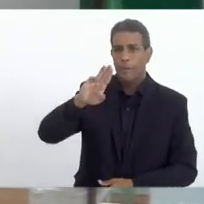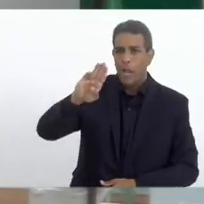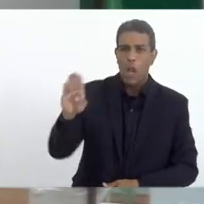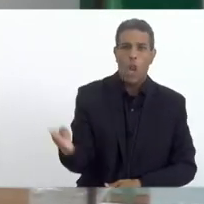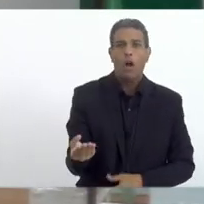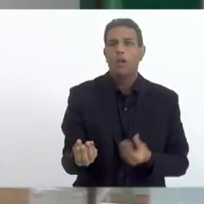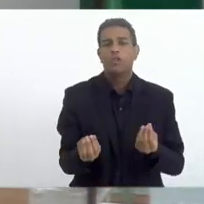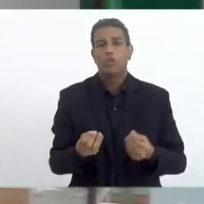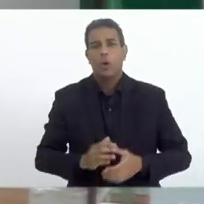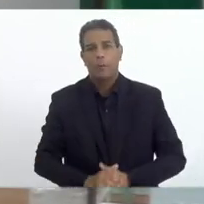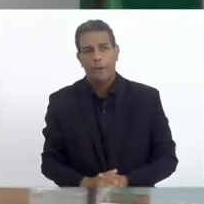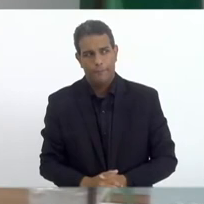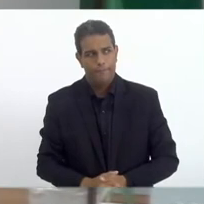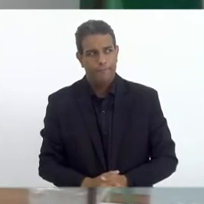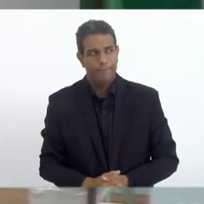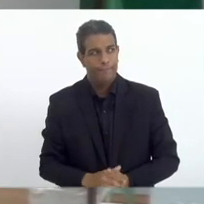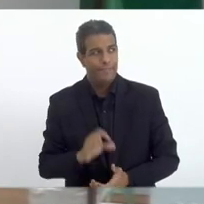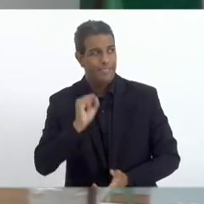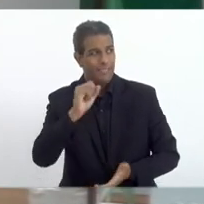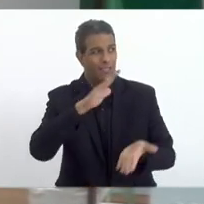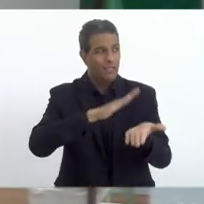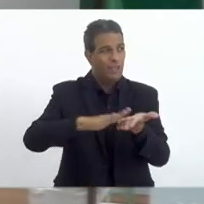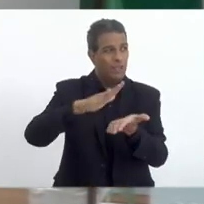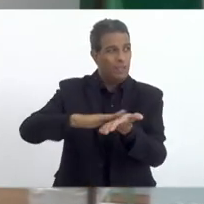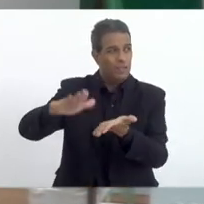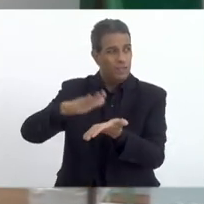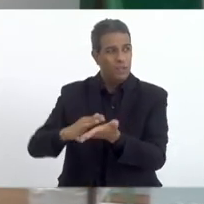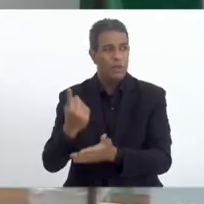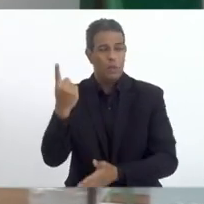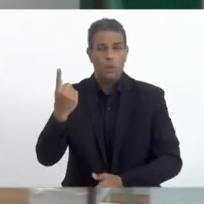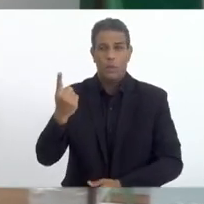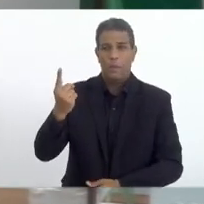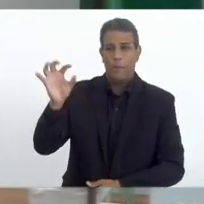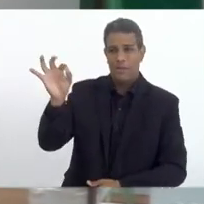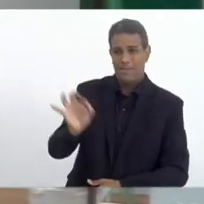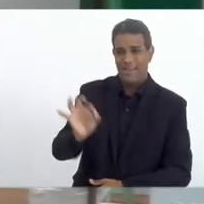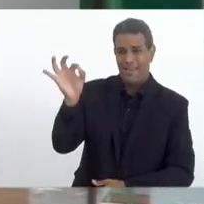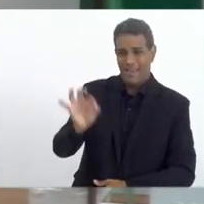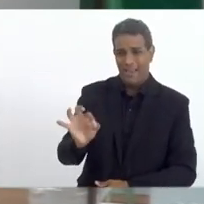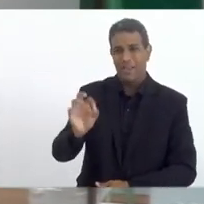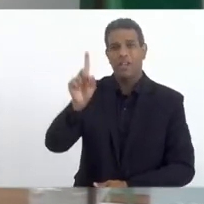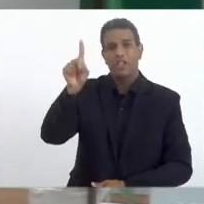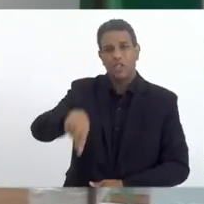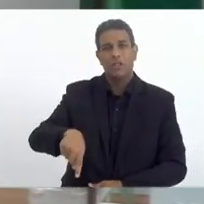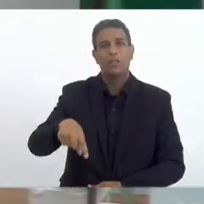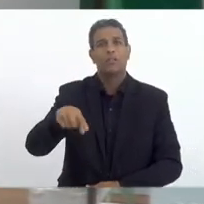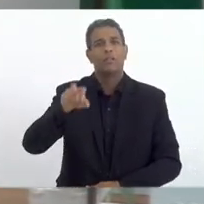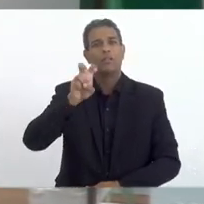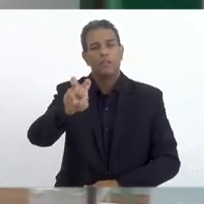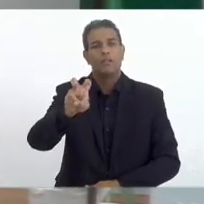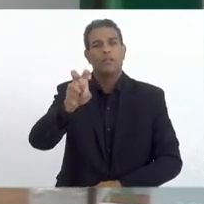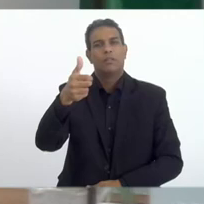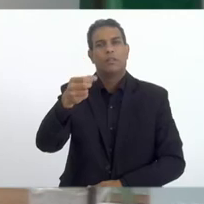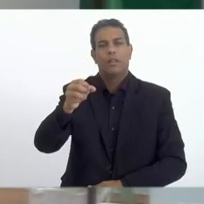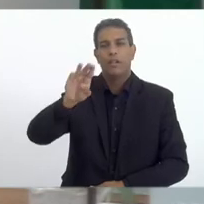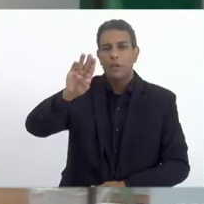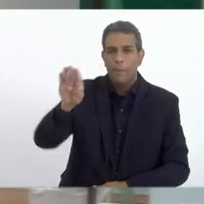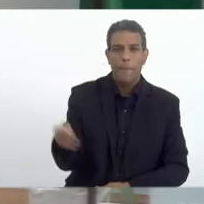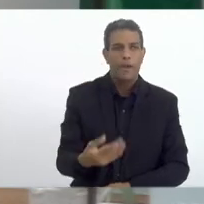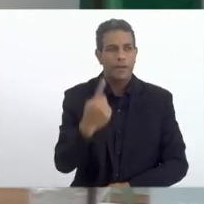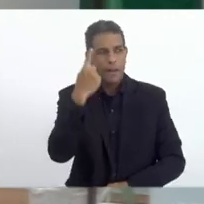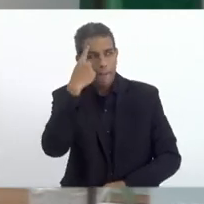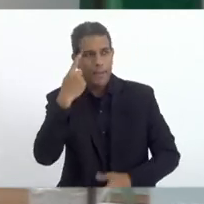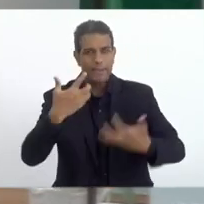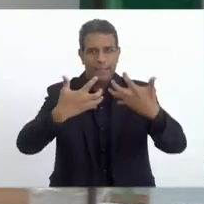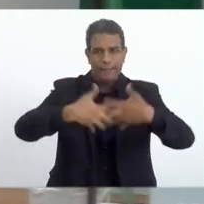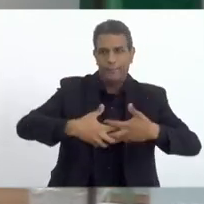bilhões. Se eu gastar mísero 1%, são 510 milhões. Percentual